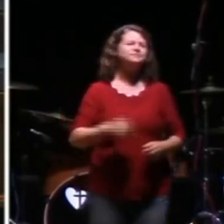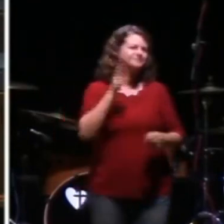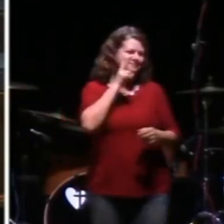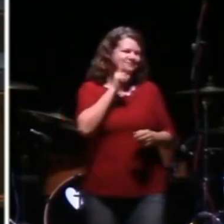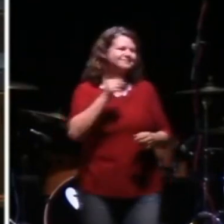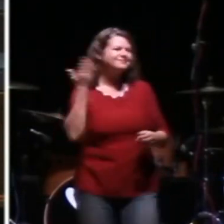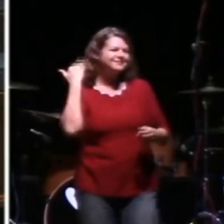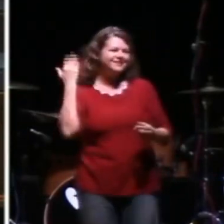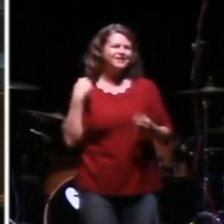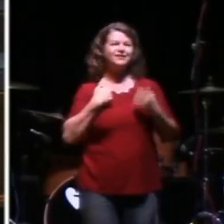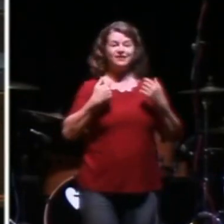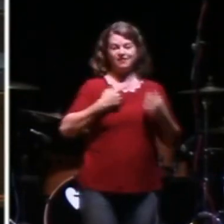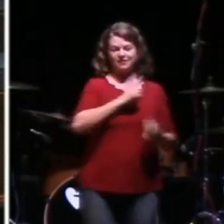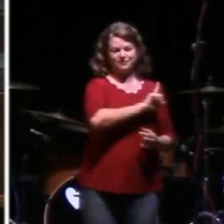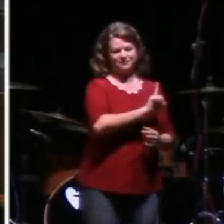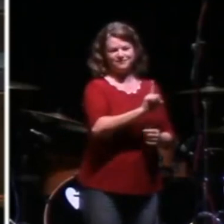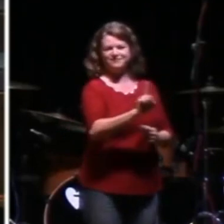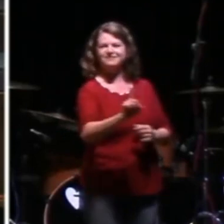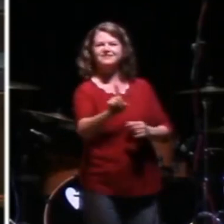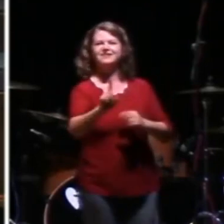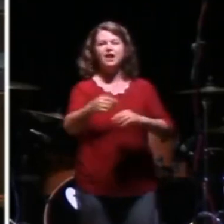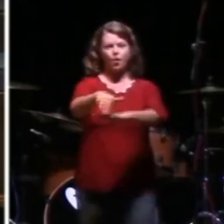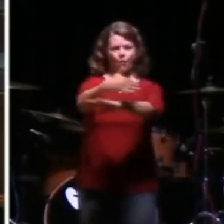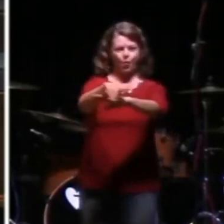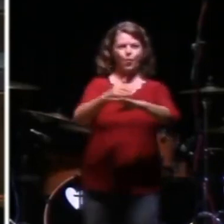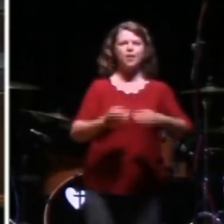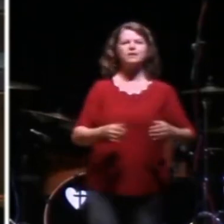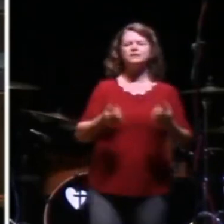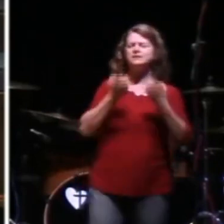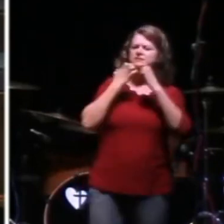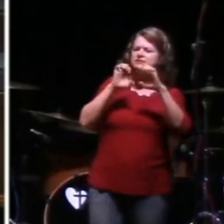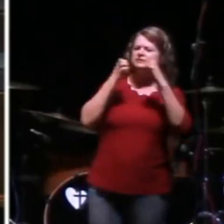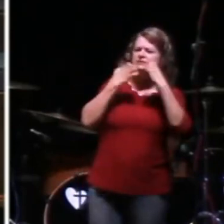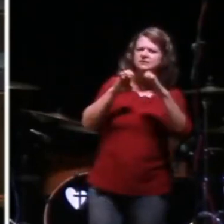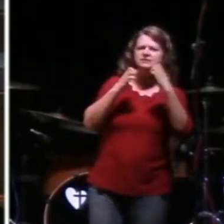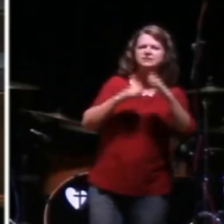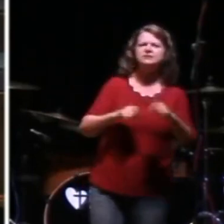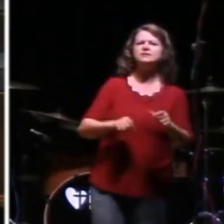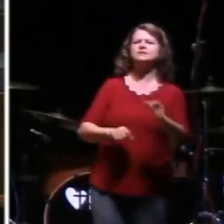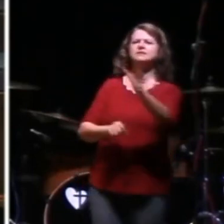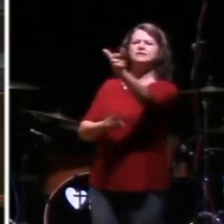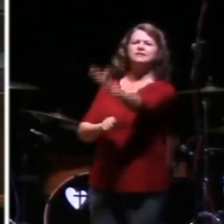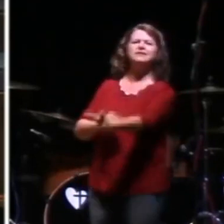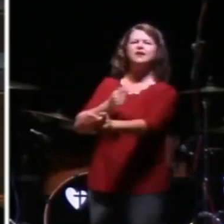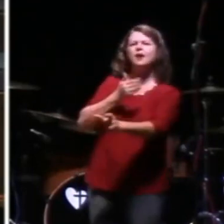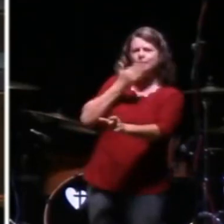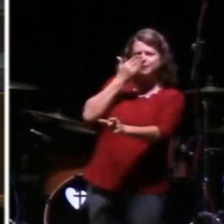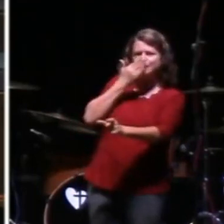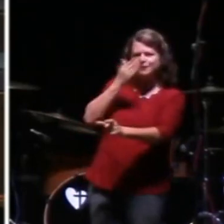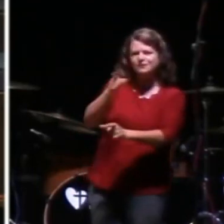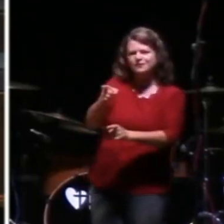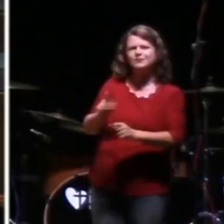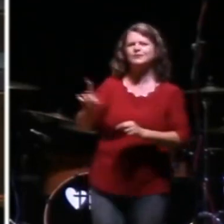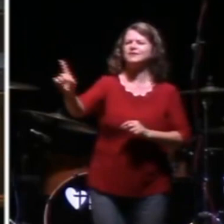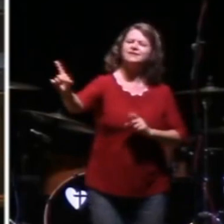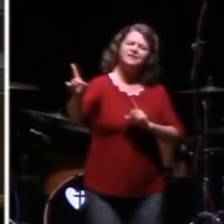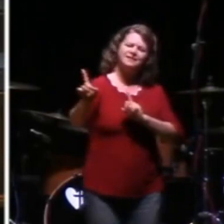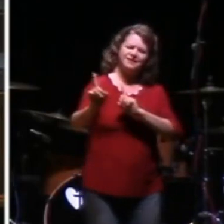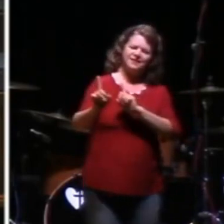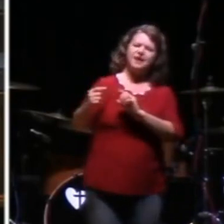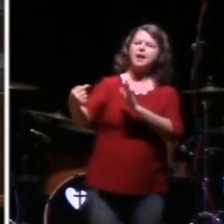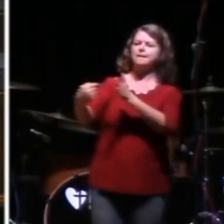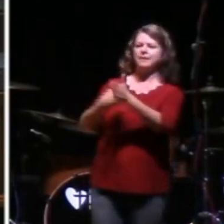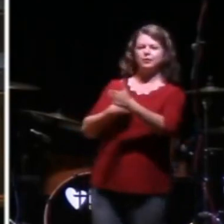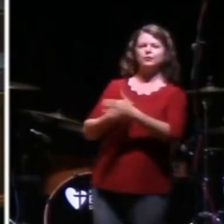rua o e uma moça uma mulher da vida me perguntou assim eu falo sobre deus